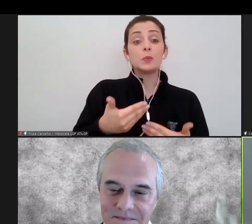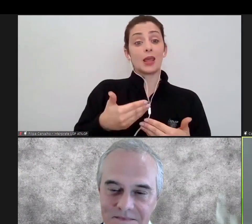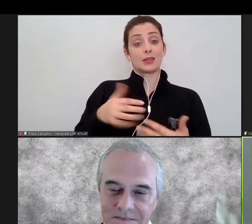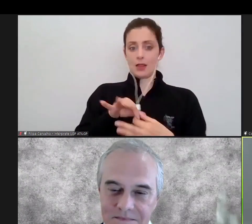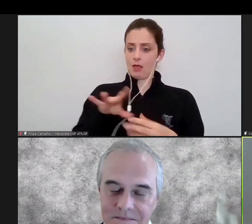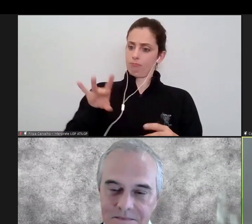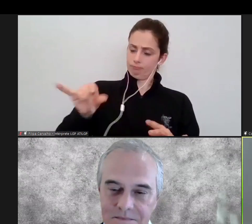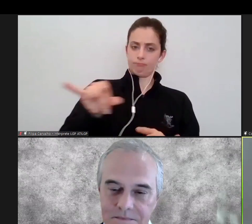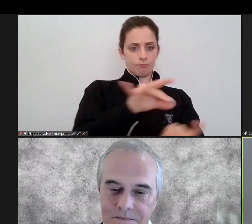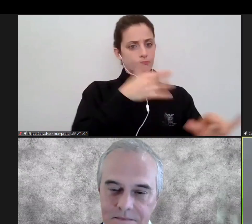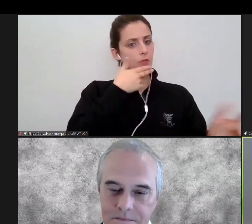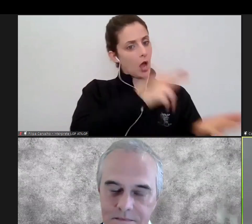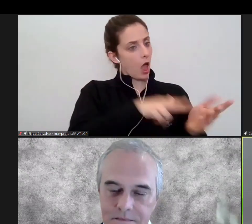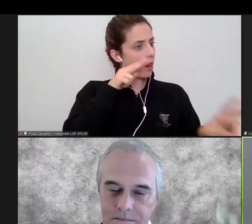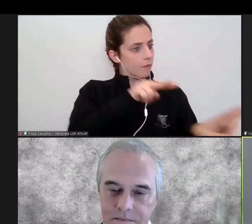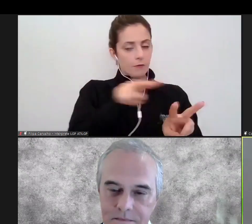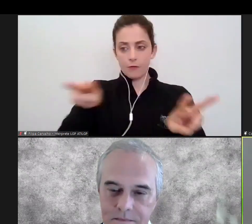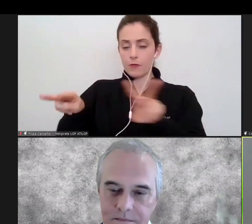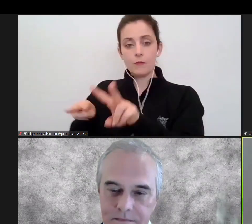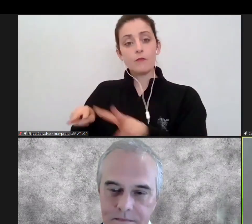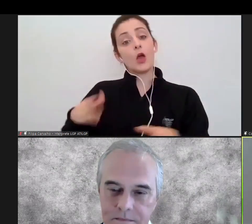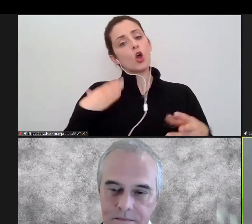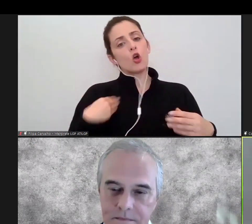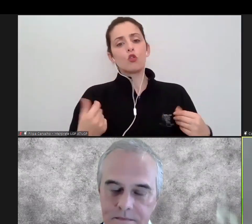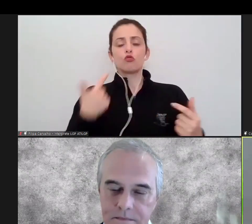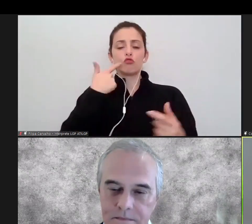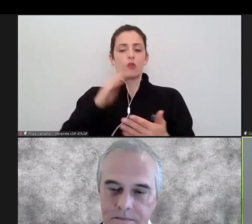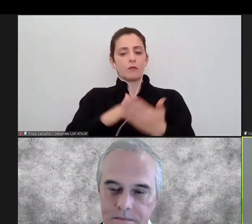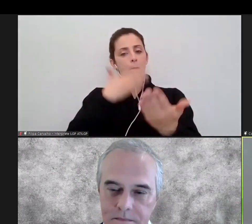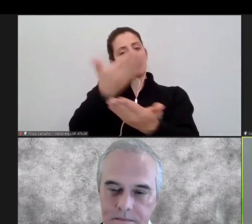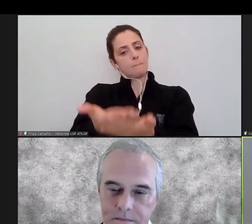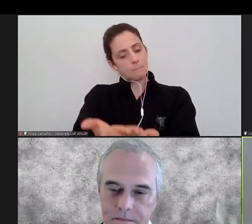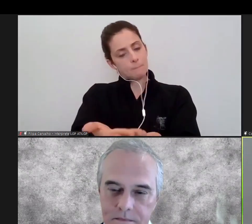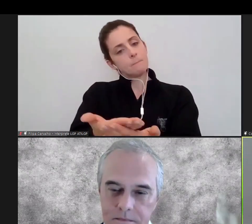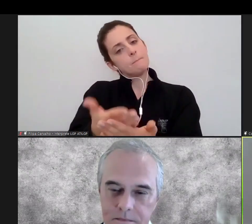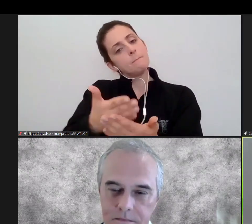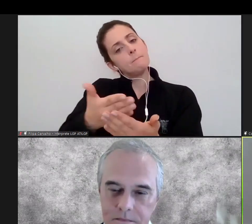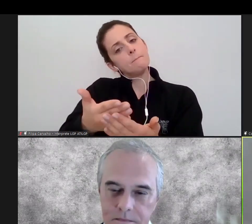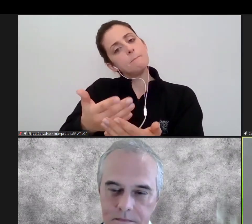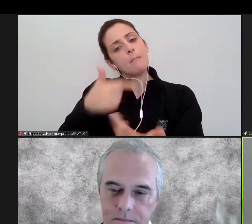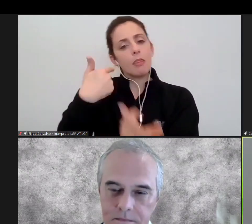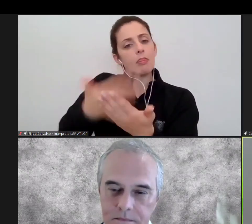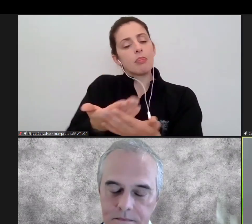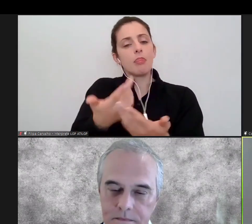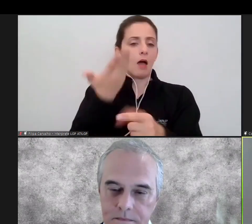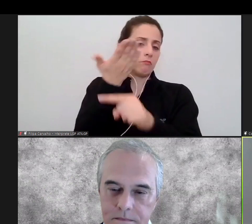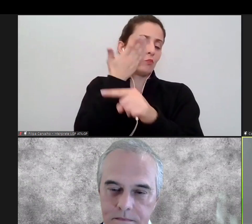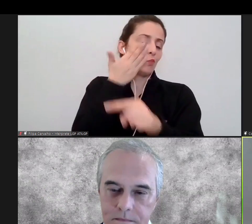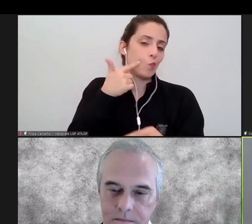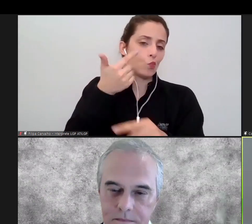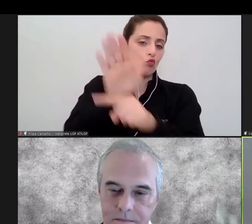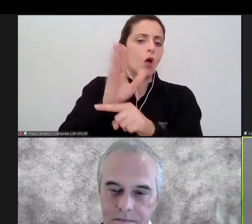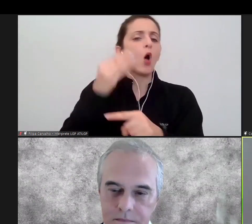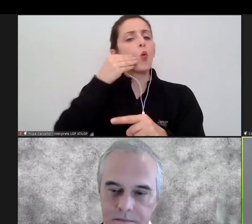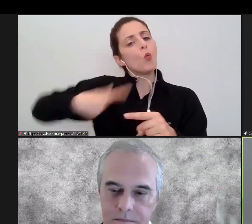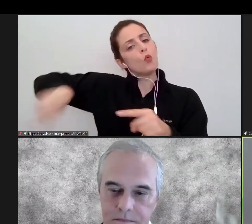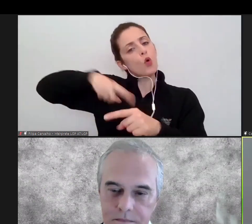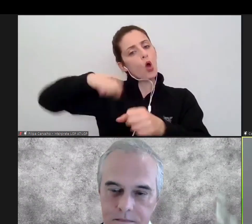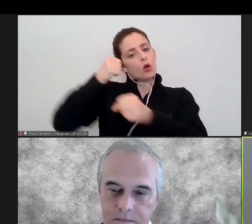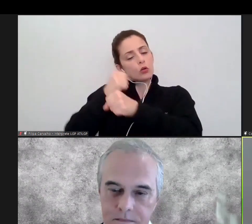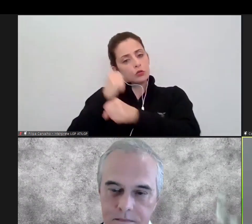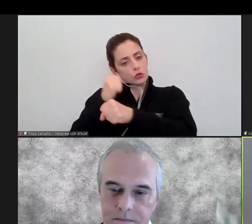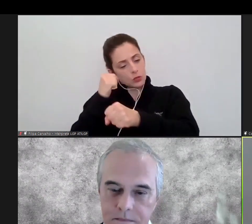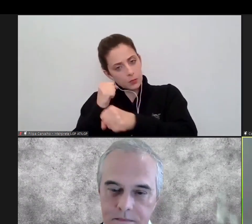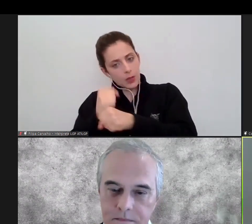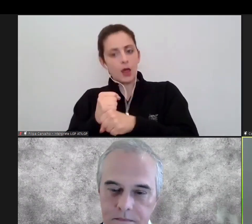gostaria de partilhar uma das coisas que nós fazemos no programa Rede Emprega também, de certa forma, para conseguirmos combater e criar espaço para dar